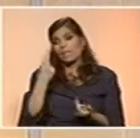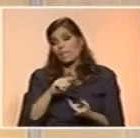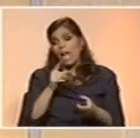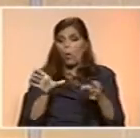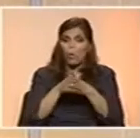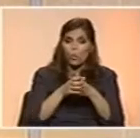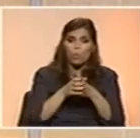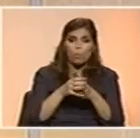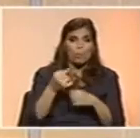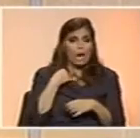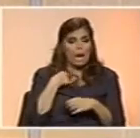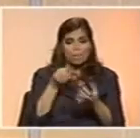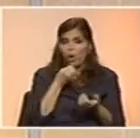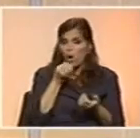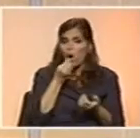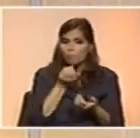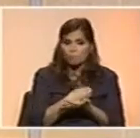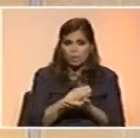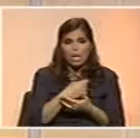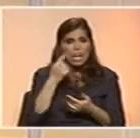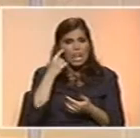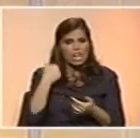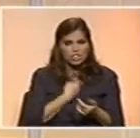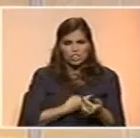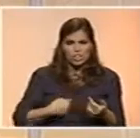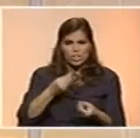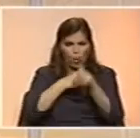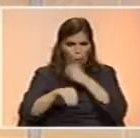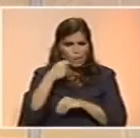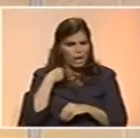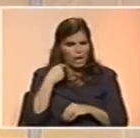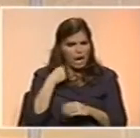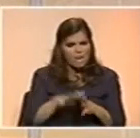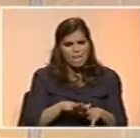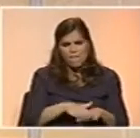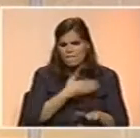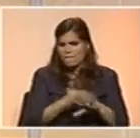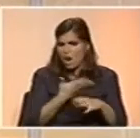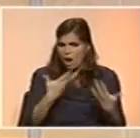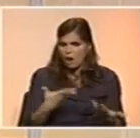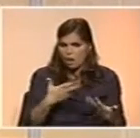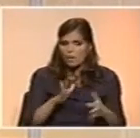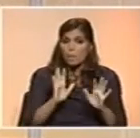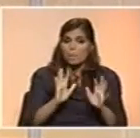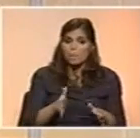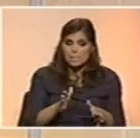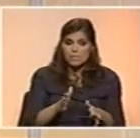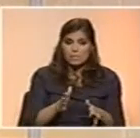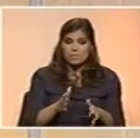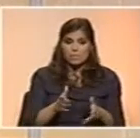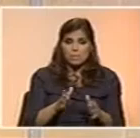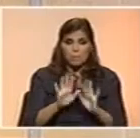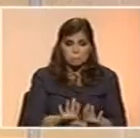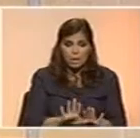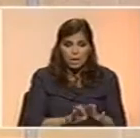E, por exemplo, na China, os consumos de carne estão a crescer de uma forma muito significativa. Portanto, vamos ter que, como humanidade,